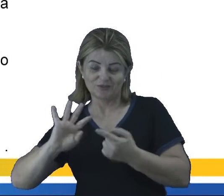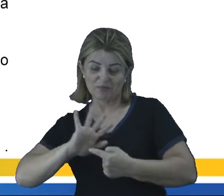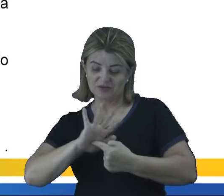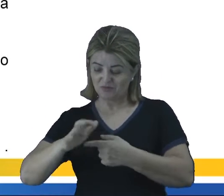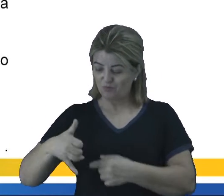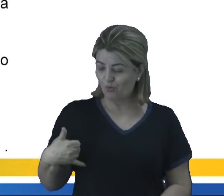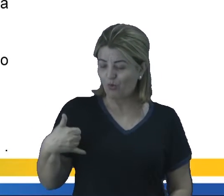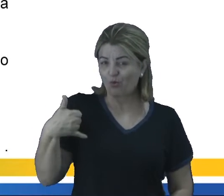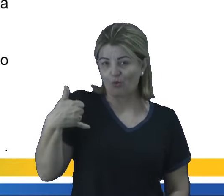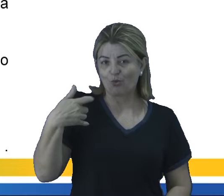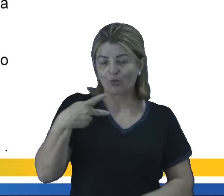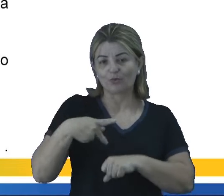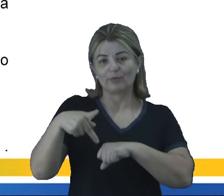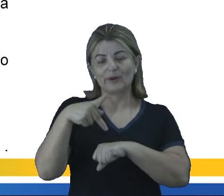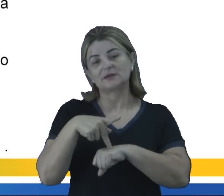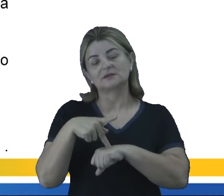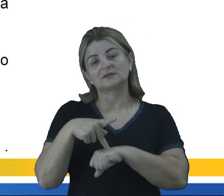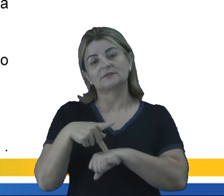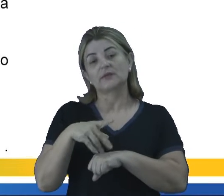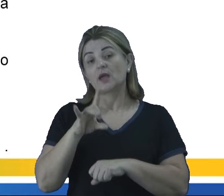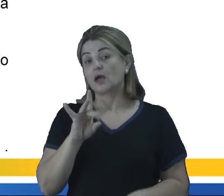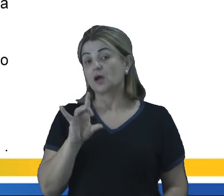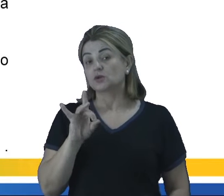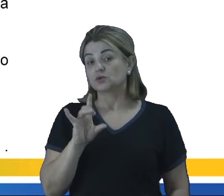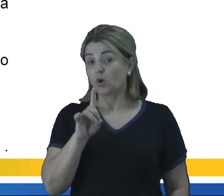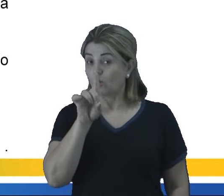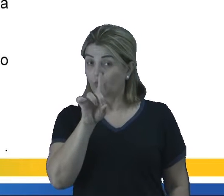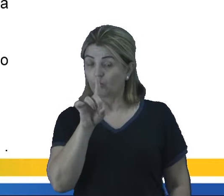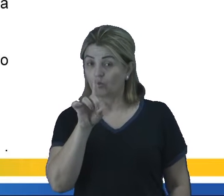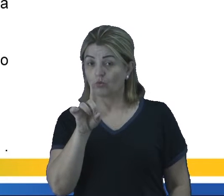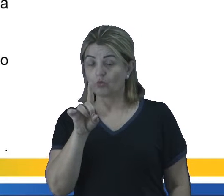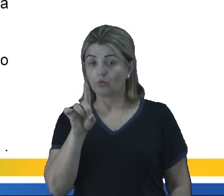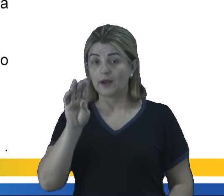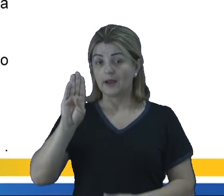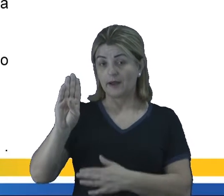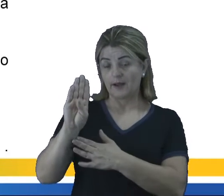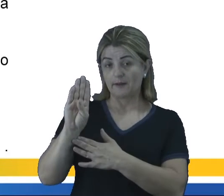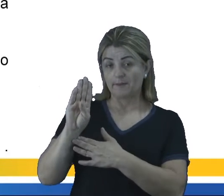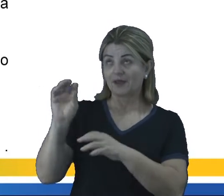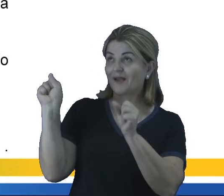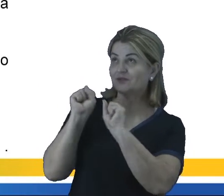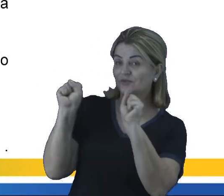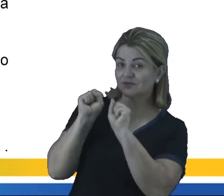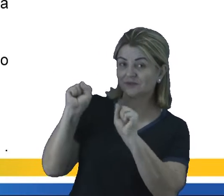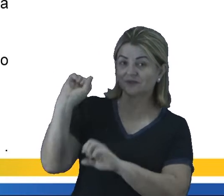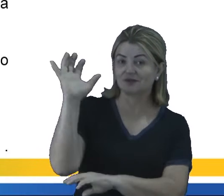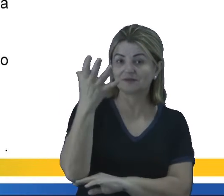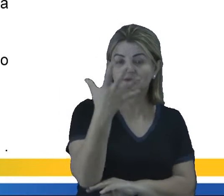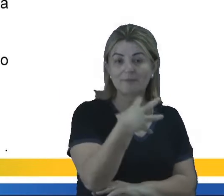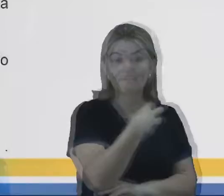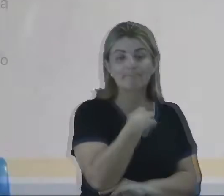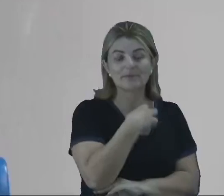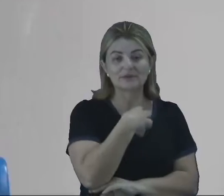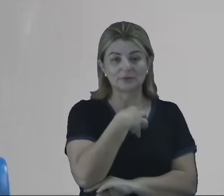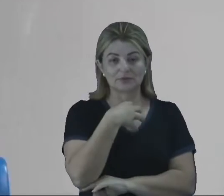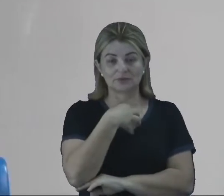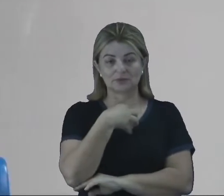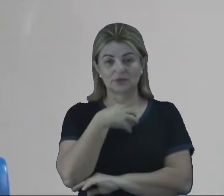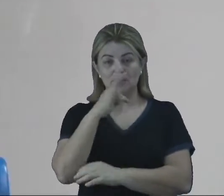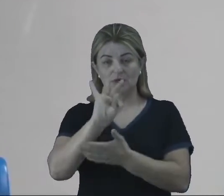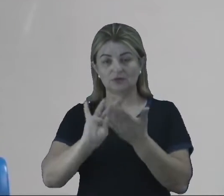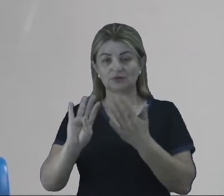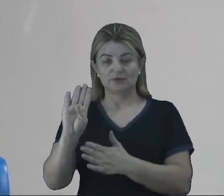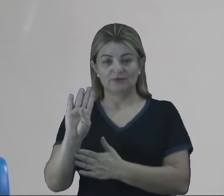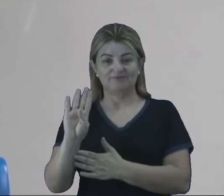a paródia traz o texto primeiro como base, mas a ideia é uma desconstrução. A ideia é trazer algo de